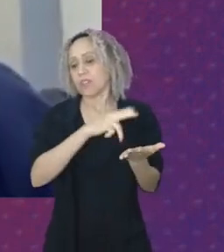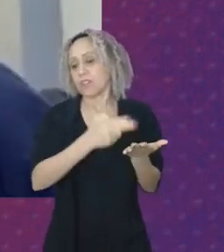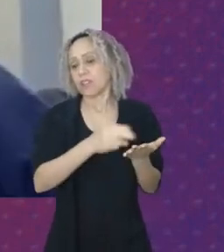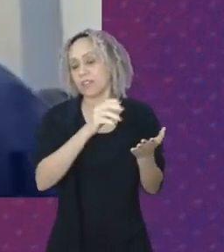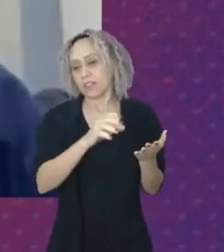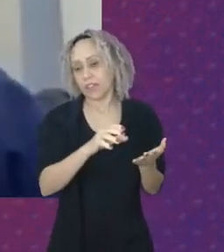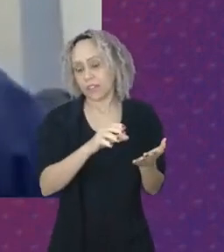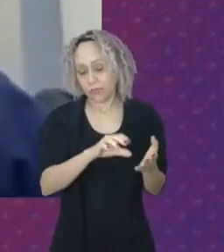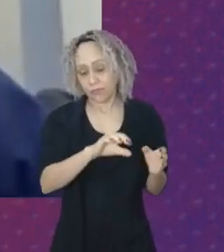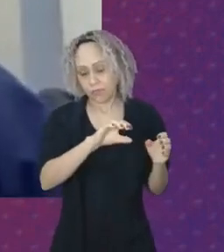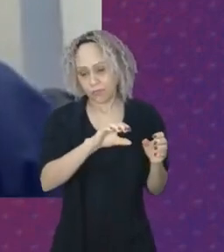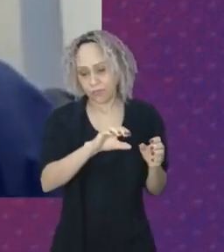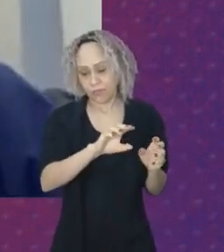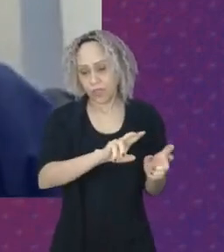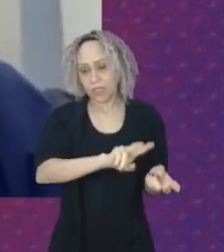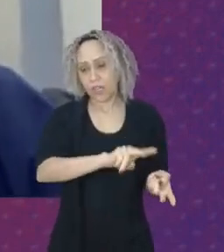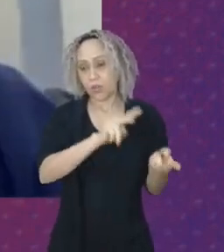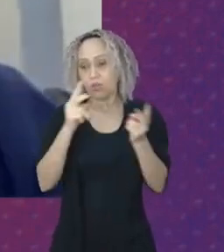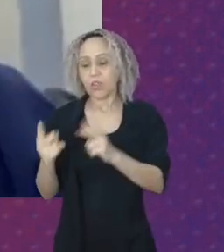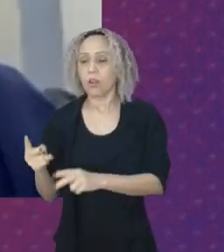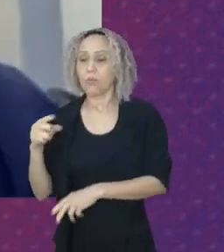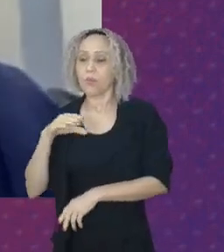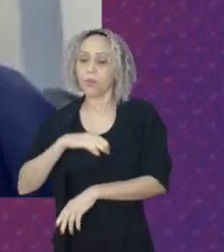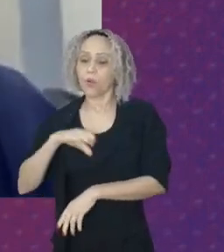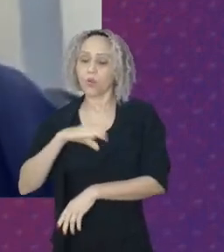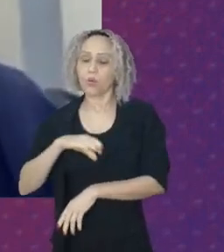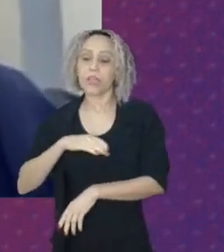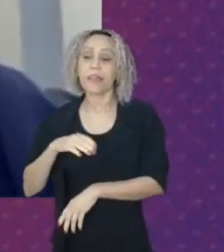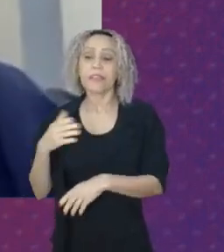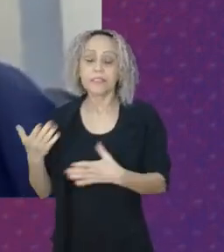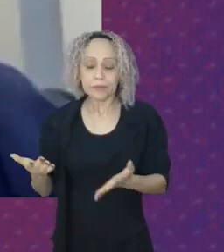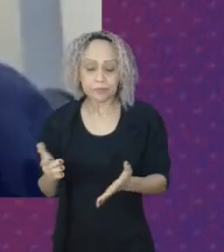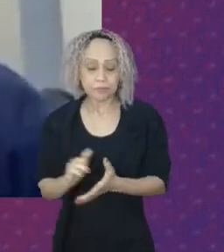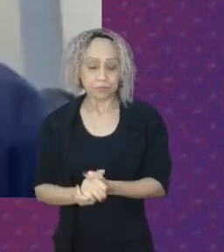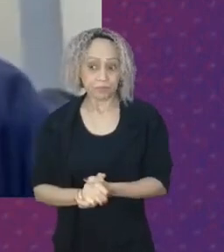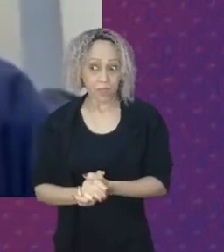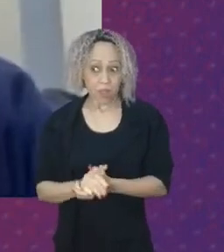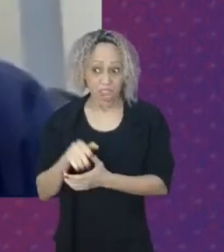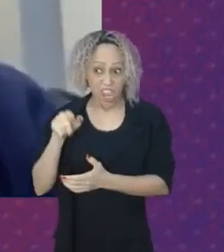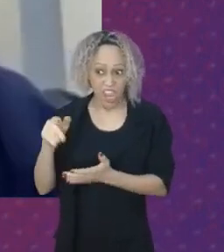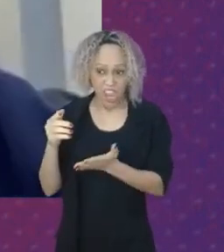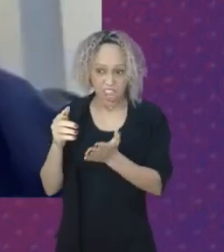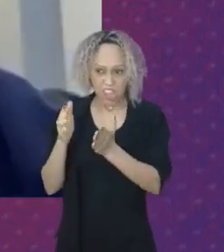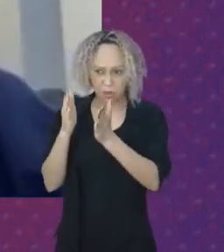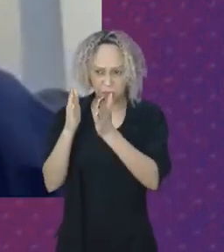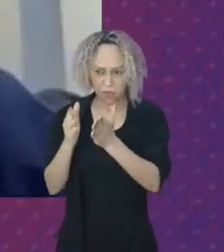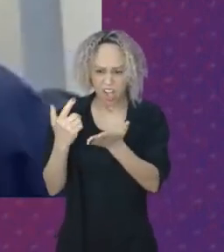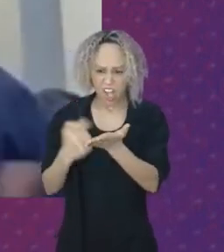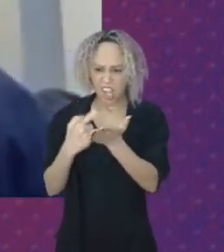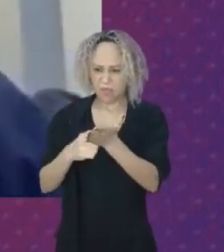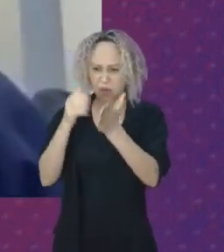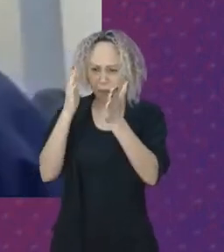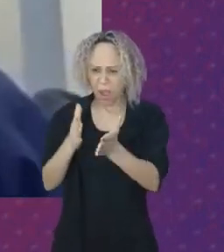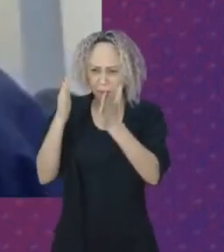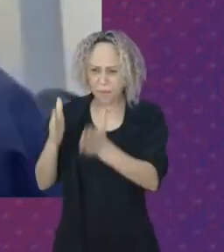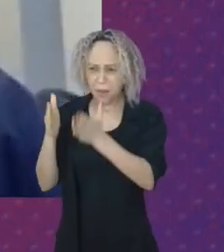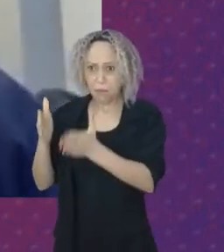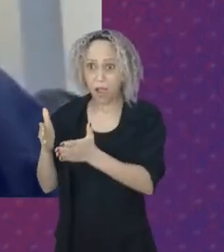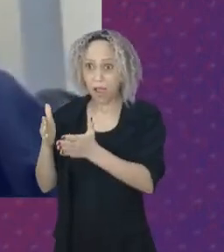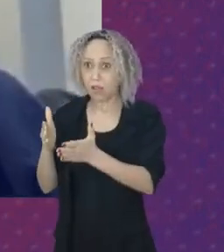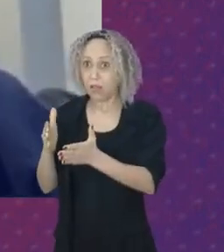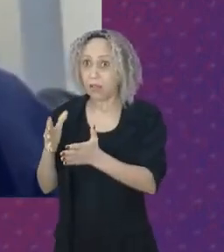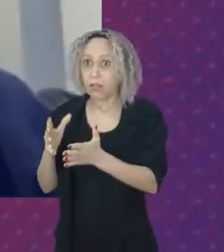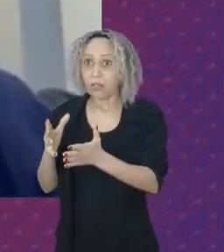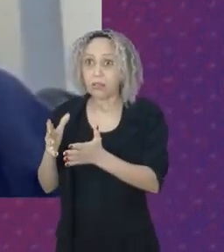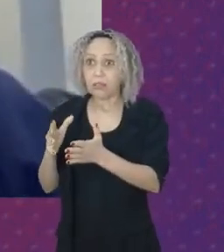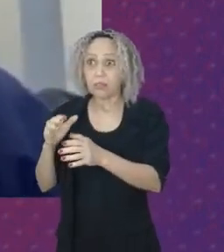coleções, né, no âmbito da Unesco, que mais alcançaram downloads, e era um material extenso que o Brasil e os